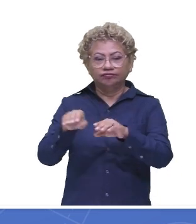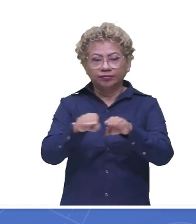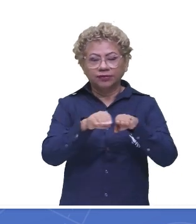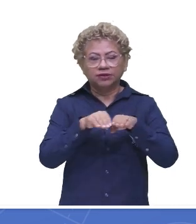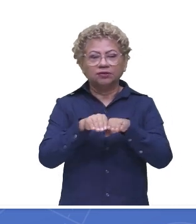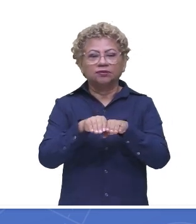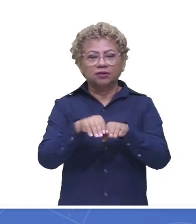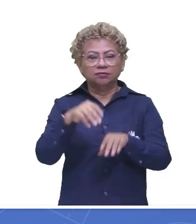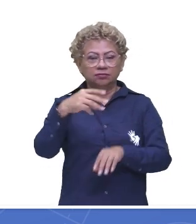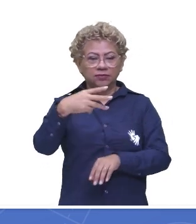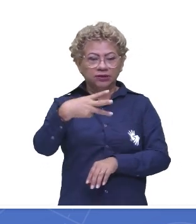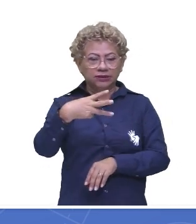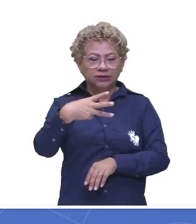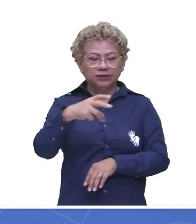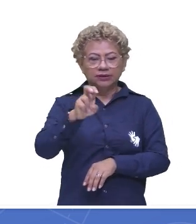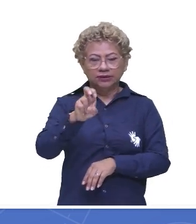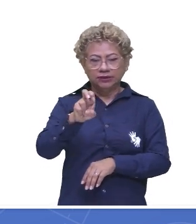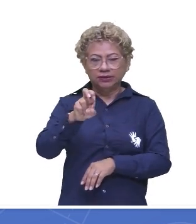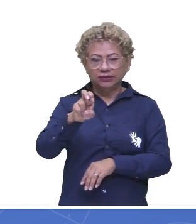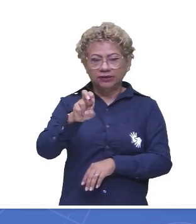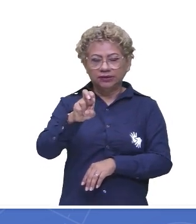aqui é 35